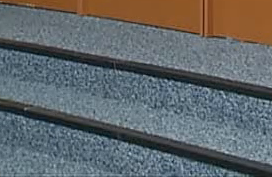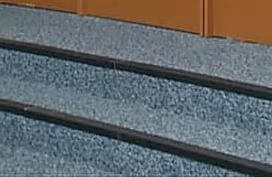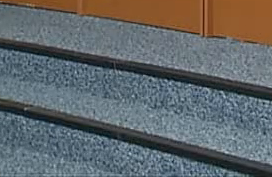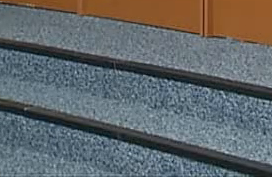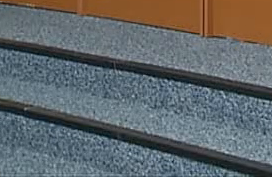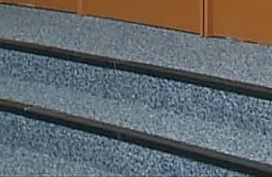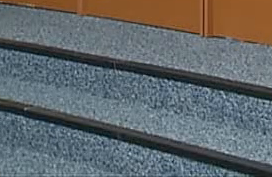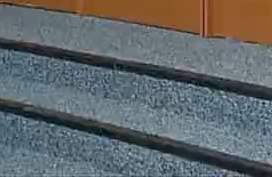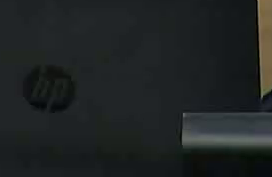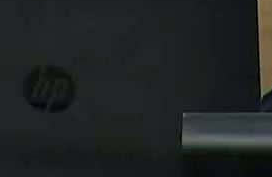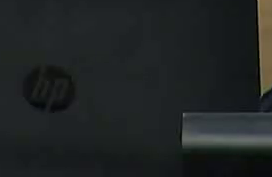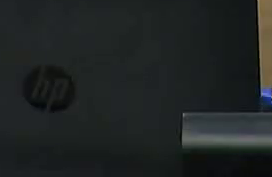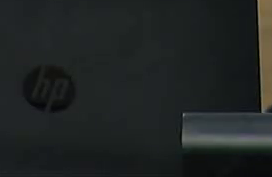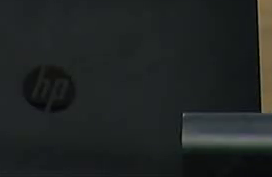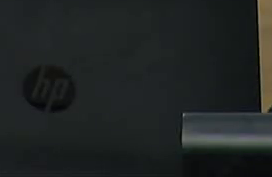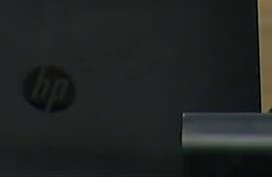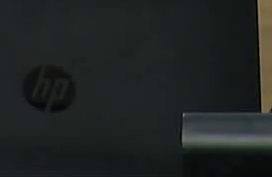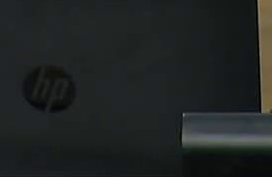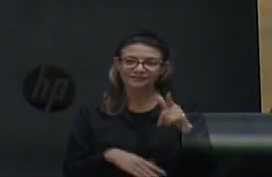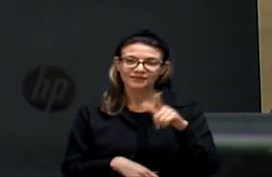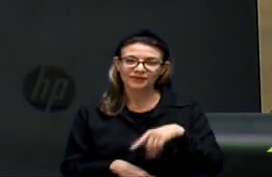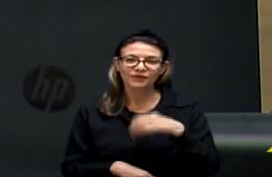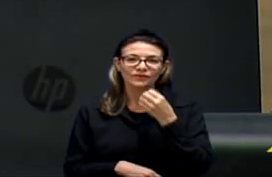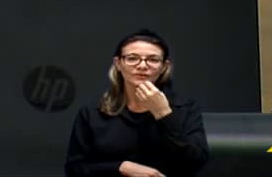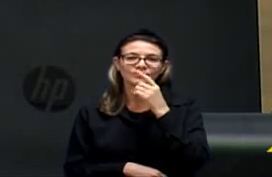Obrigado a todos mais uma vez Bom